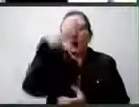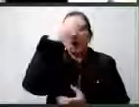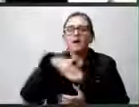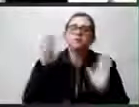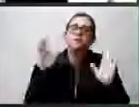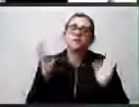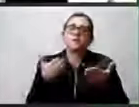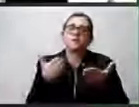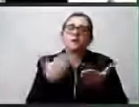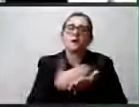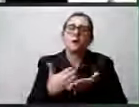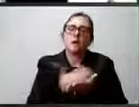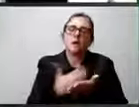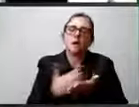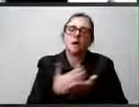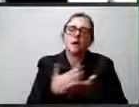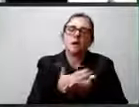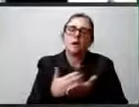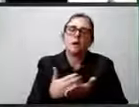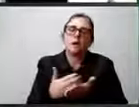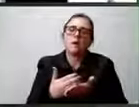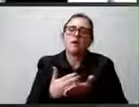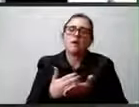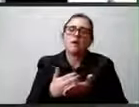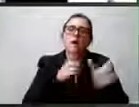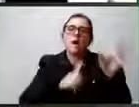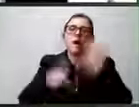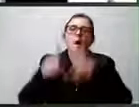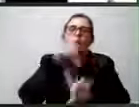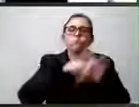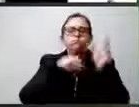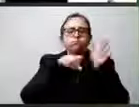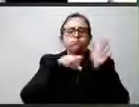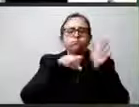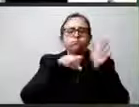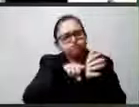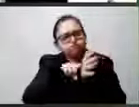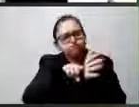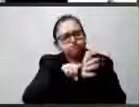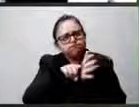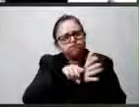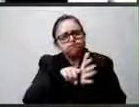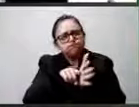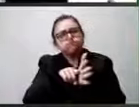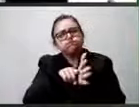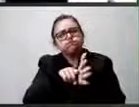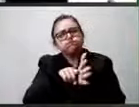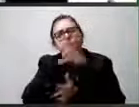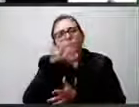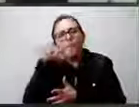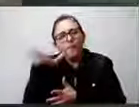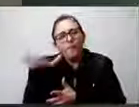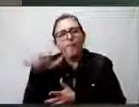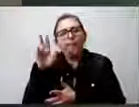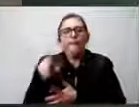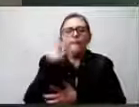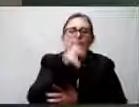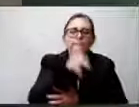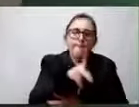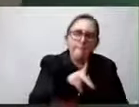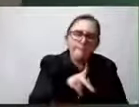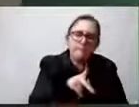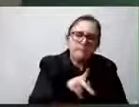gente começa a levantar algumas questões, foram inúmeras a quantidade de questões que os alunos, e os professores